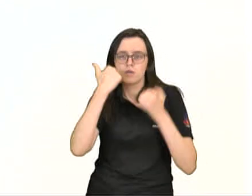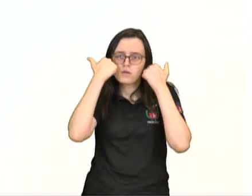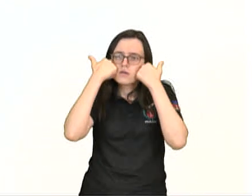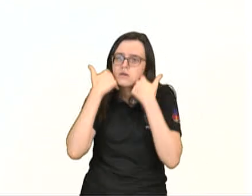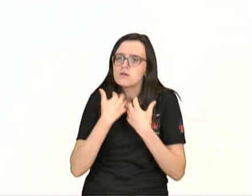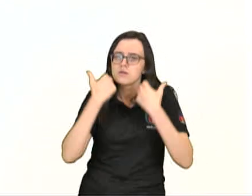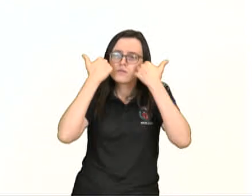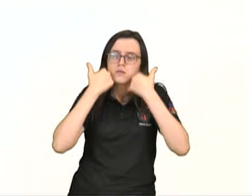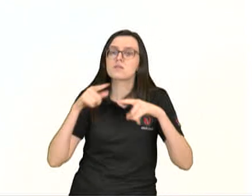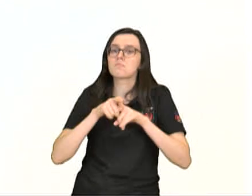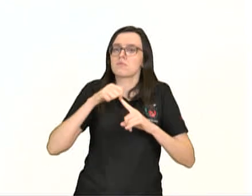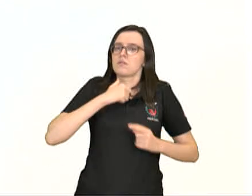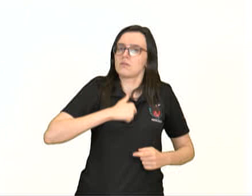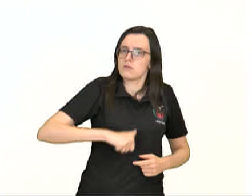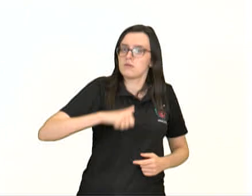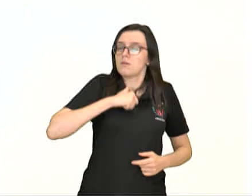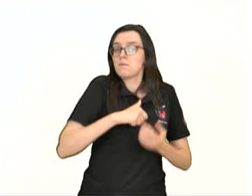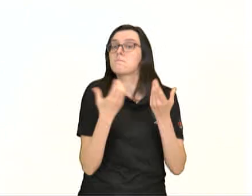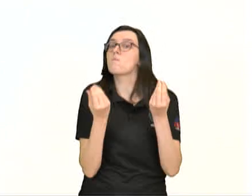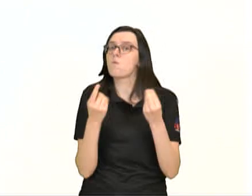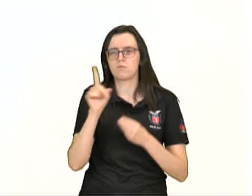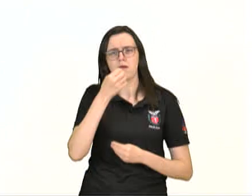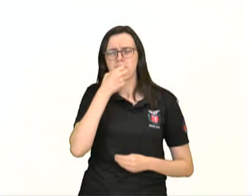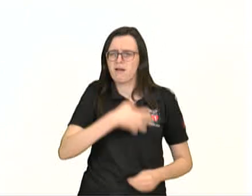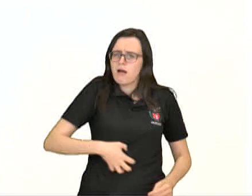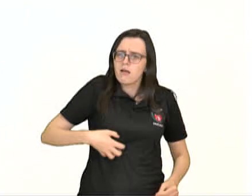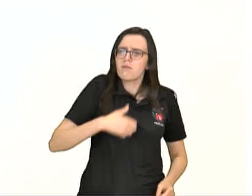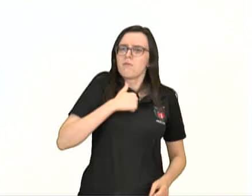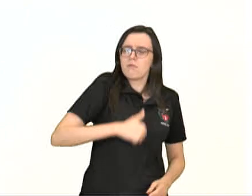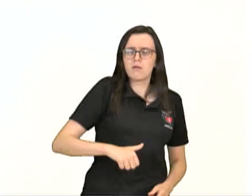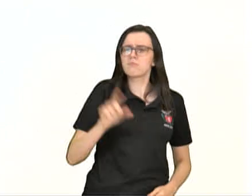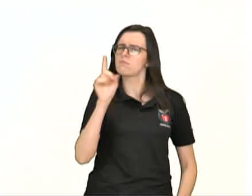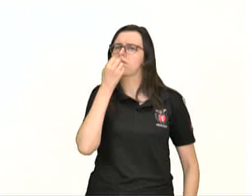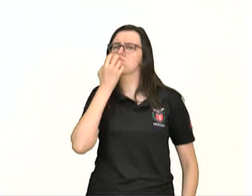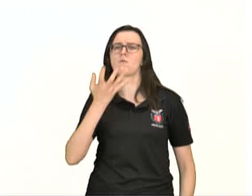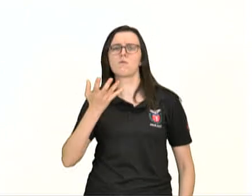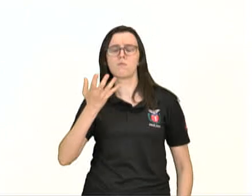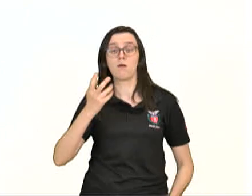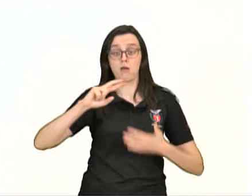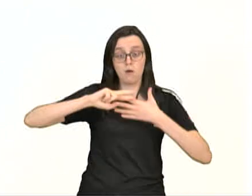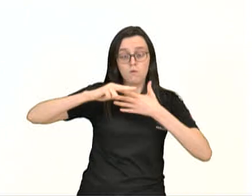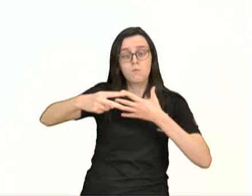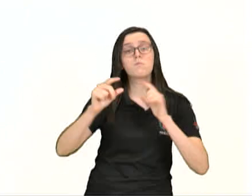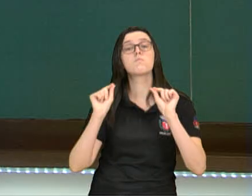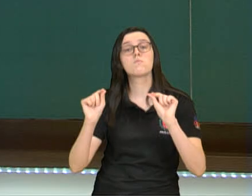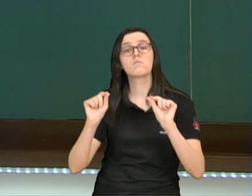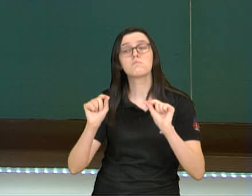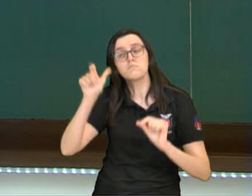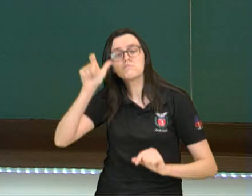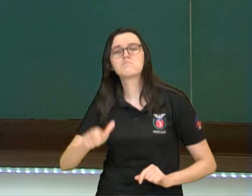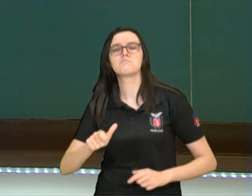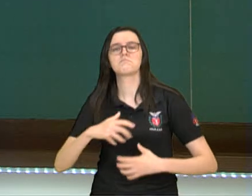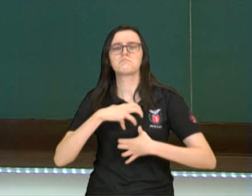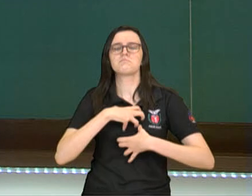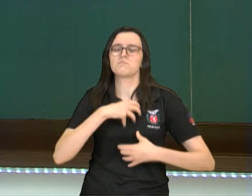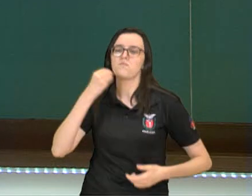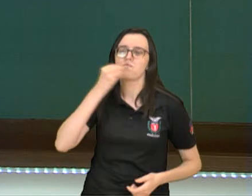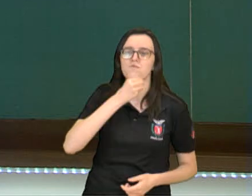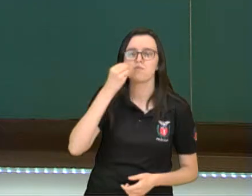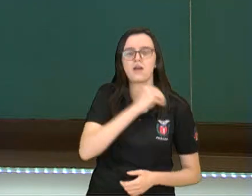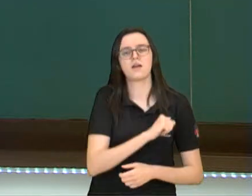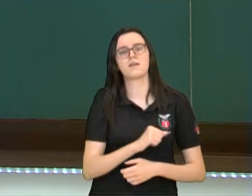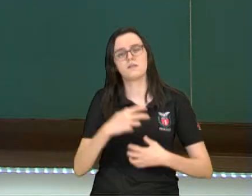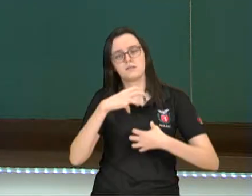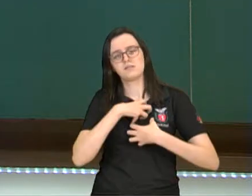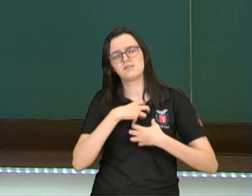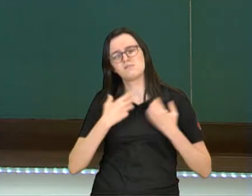excesso e diarreia, por exemplo. Isso não é bom, né? Como consequência disso, é possível que o indivíduo se sinta fraco, se